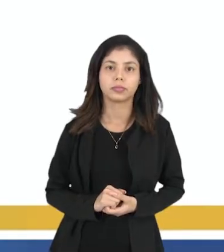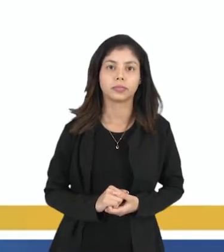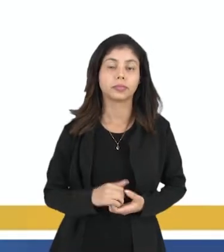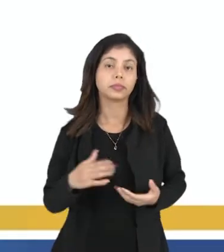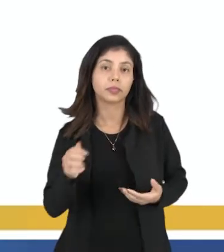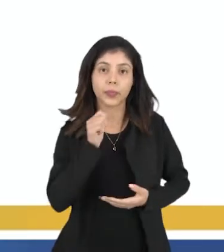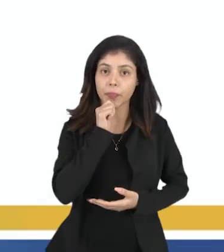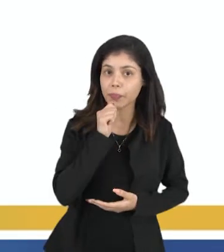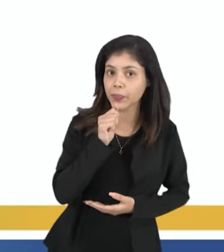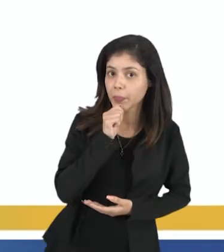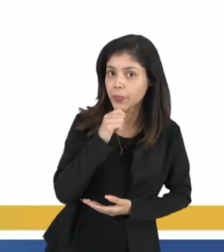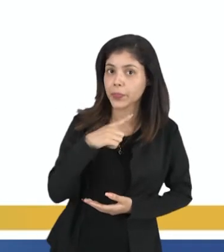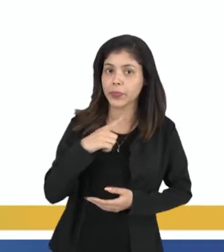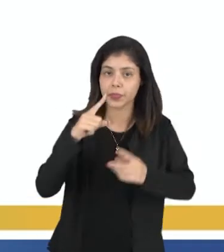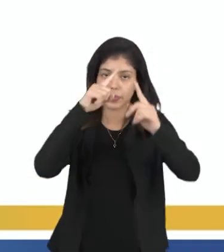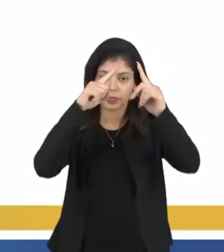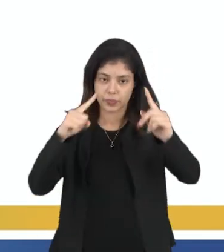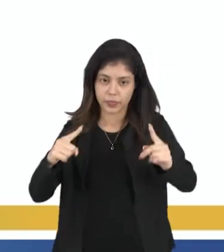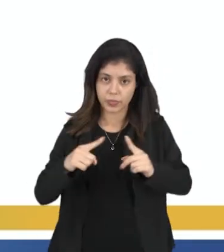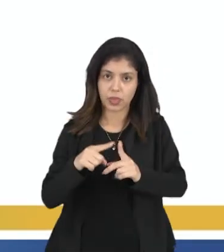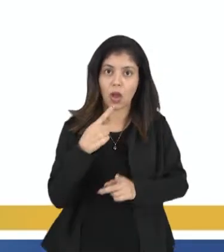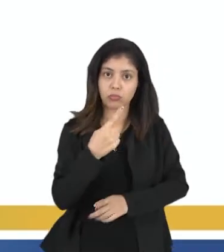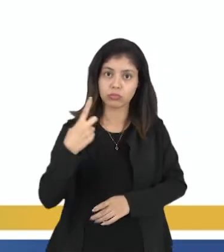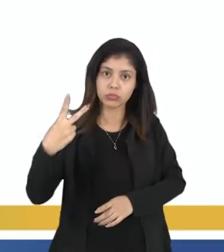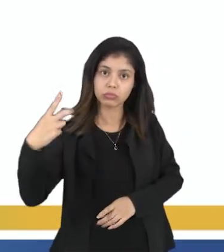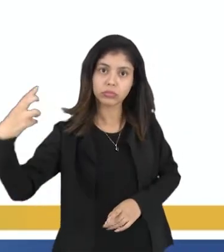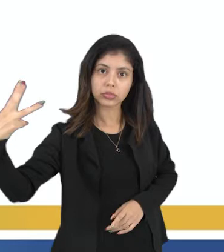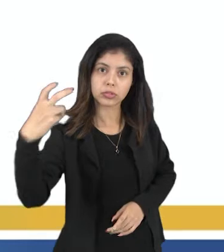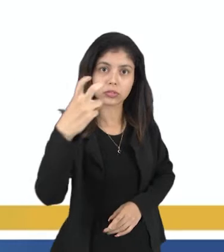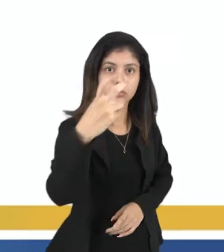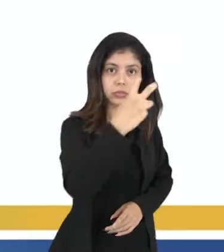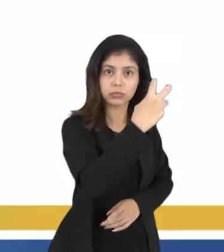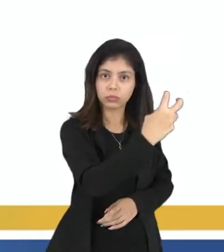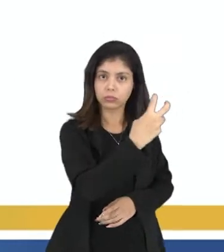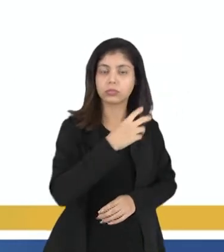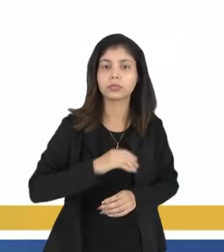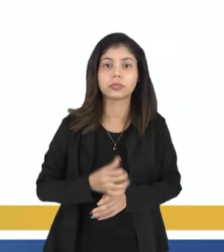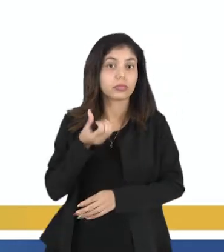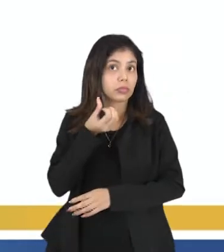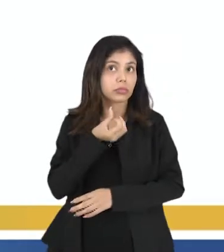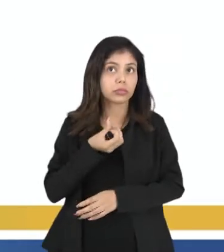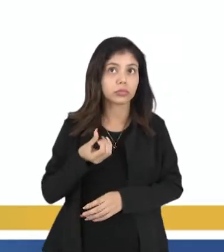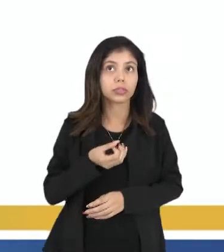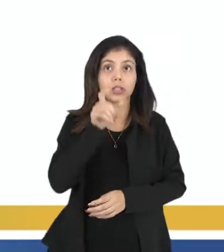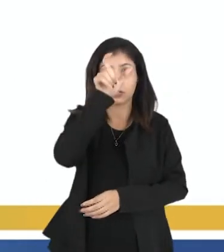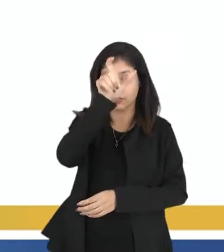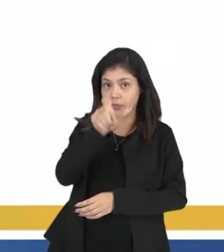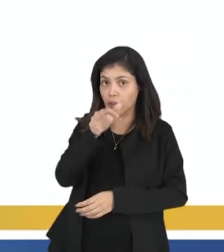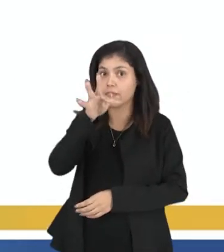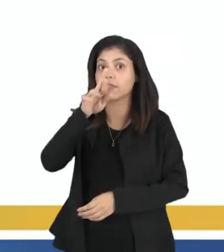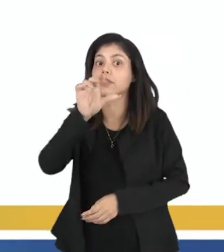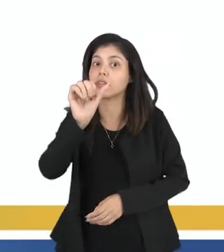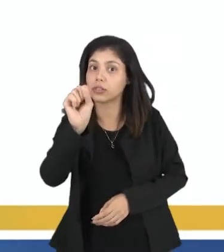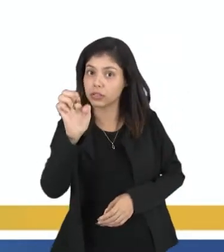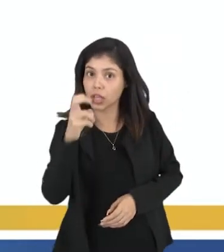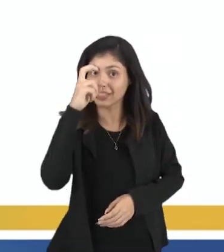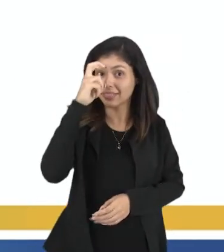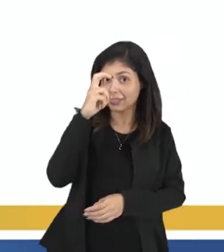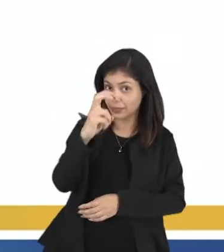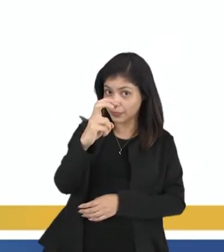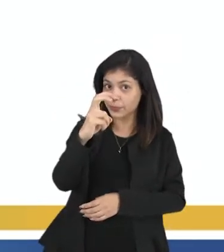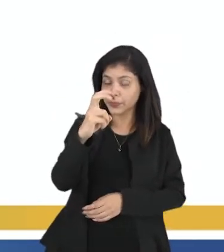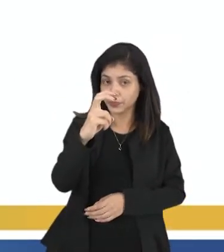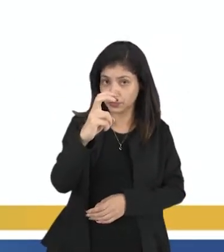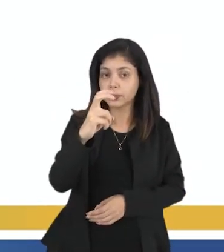ainda nós temos a pirâmide pentagonal ela é composta de seis Faces dessas seis Faces são cinco